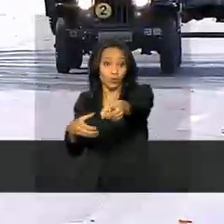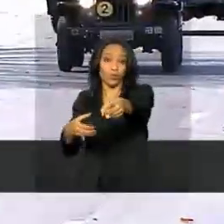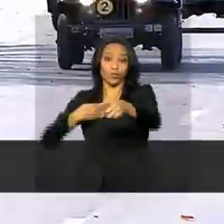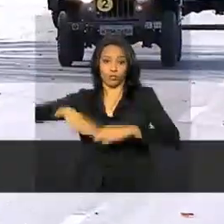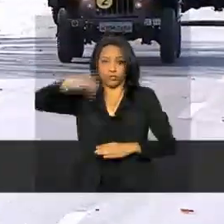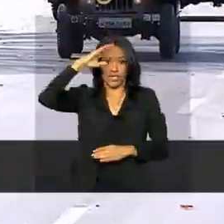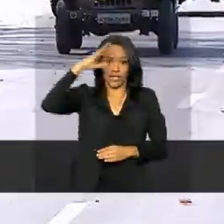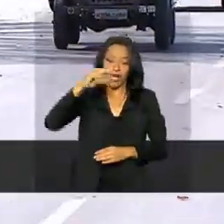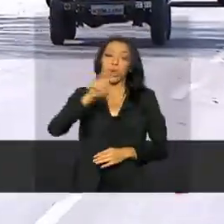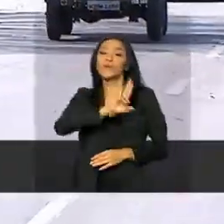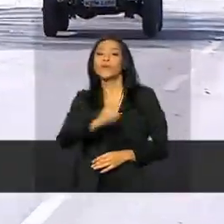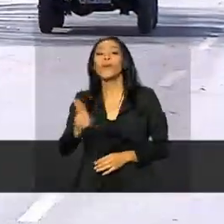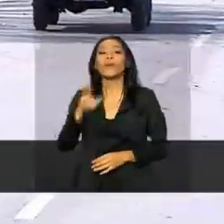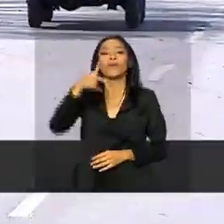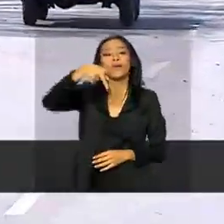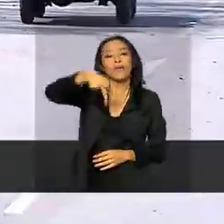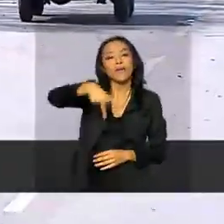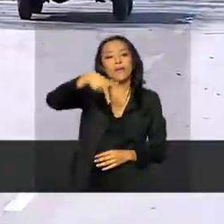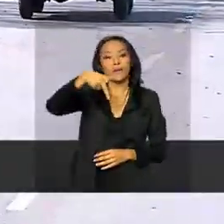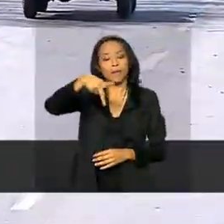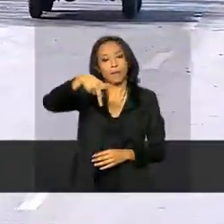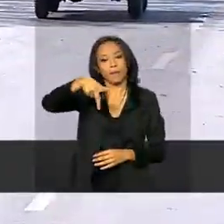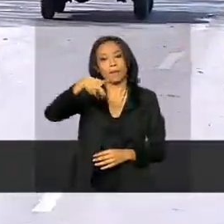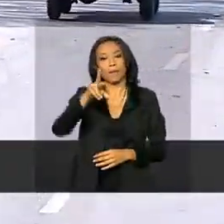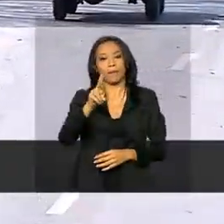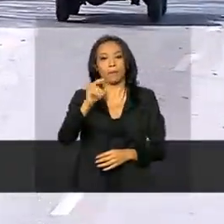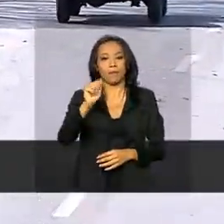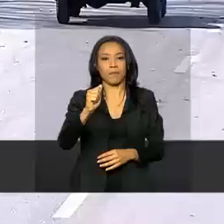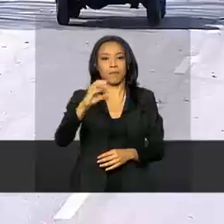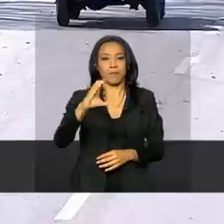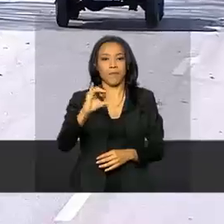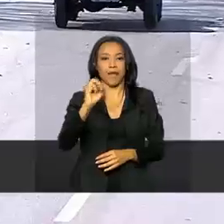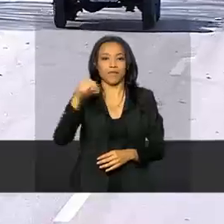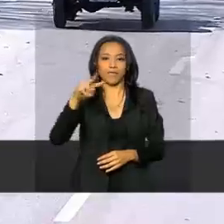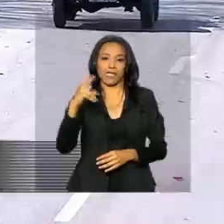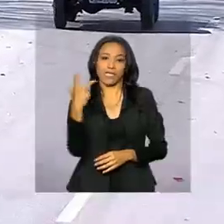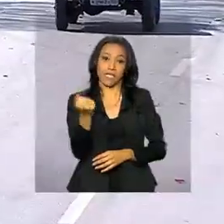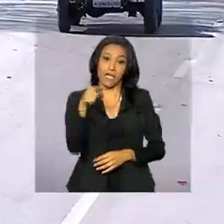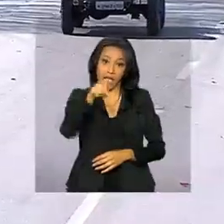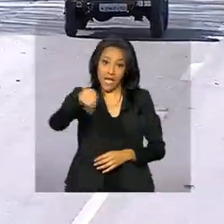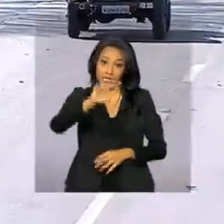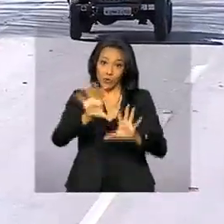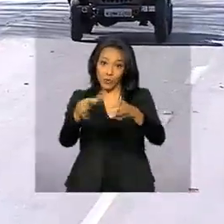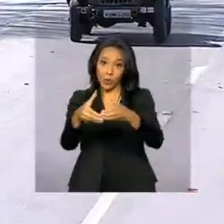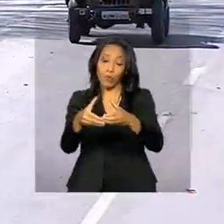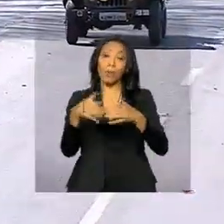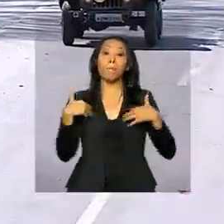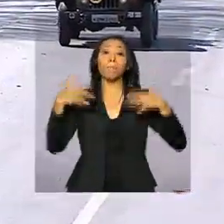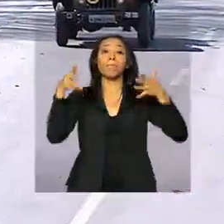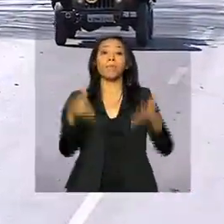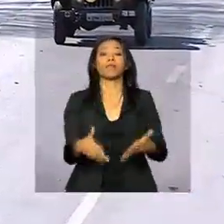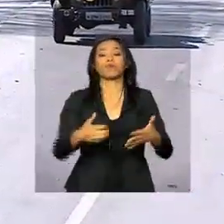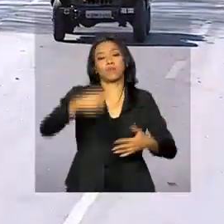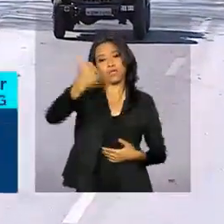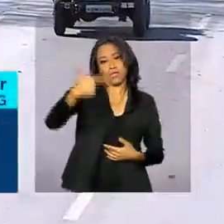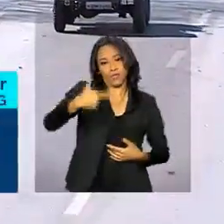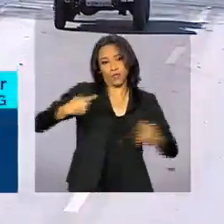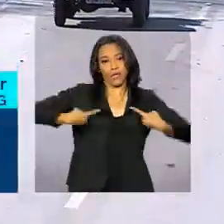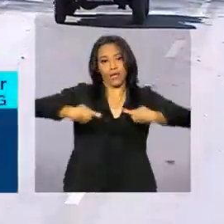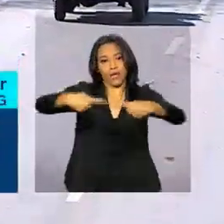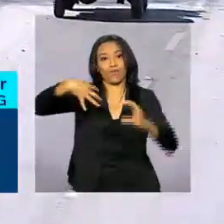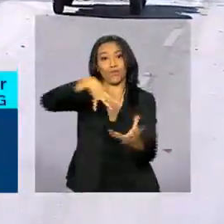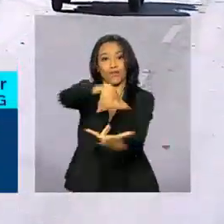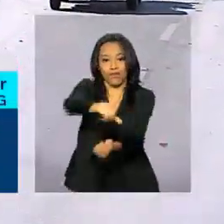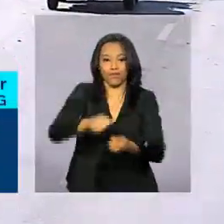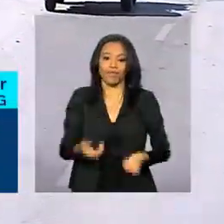muita informação sobre essa participação de soldados brasileiros na Segunda Guerra Mundial, né? E essas viaturas, elas são da